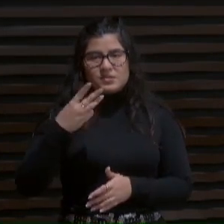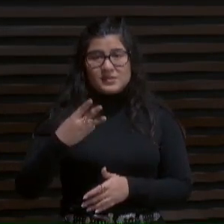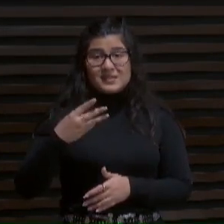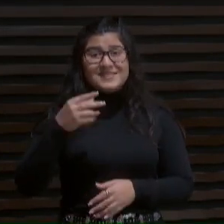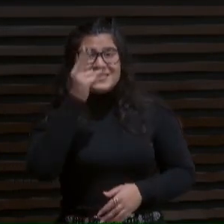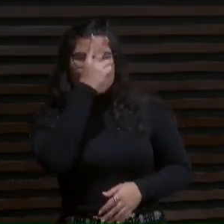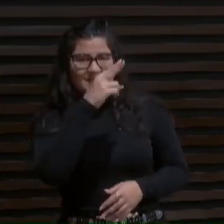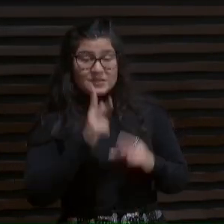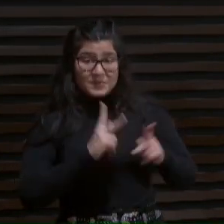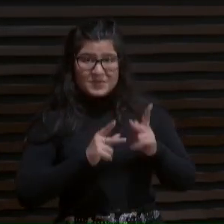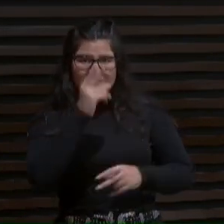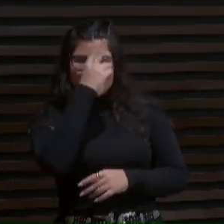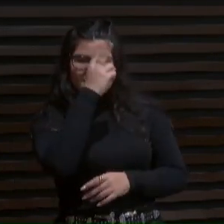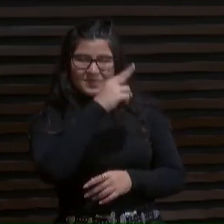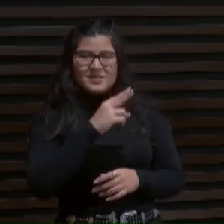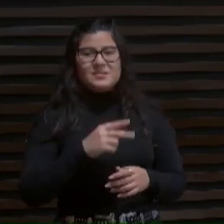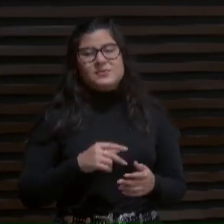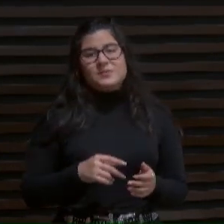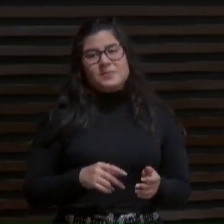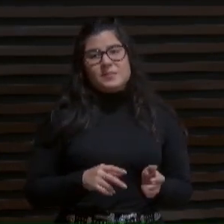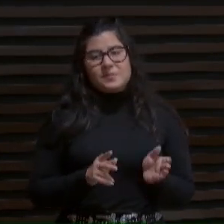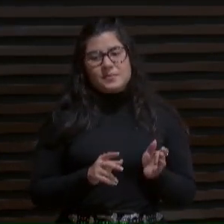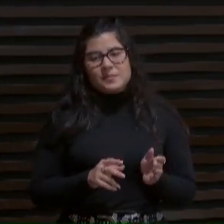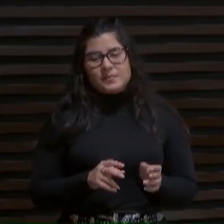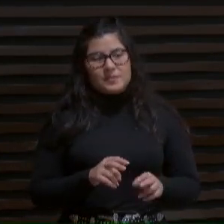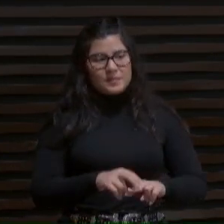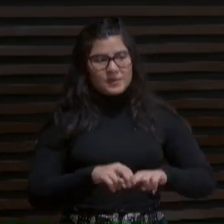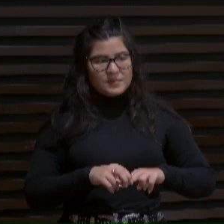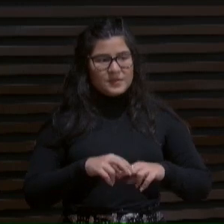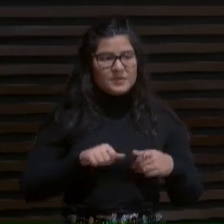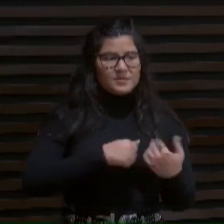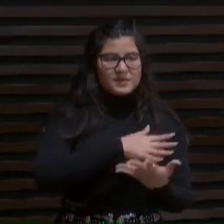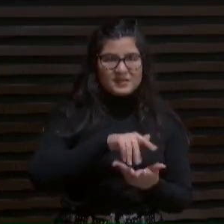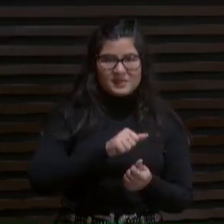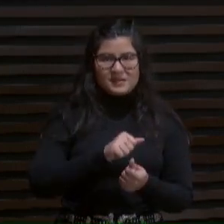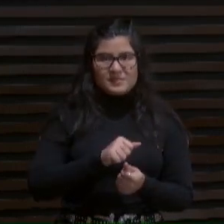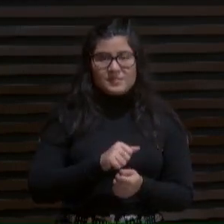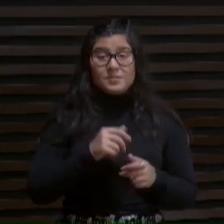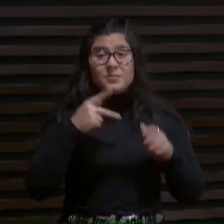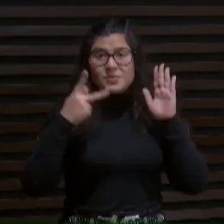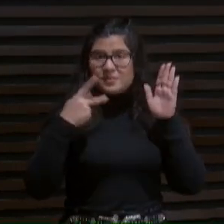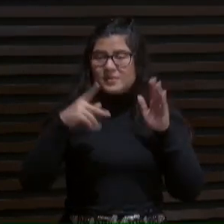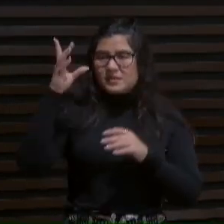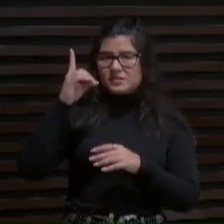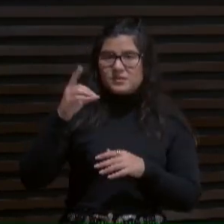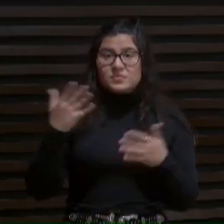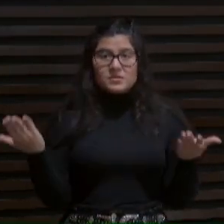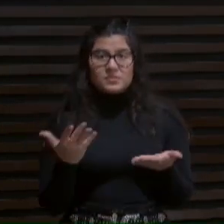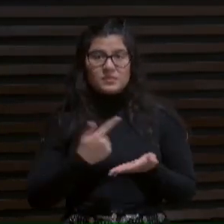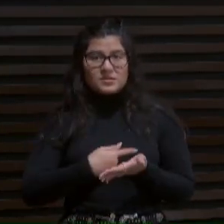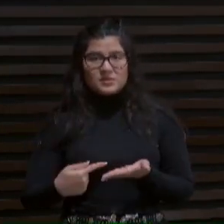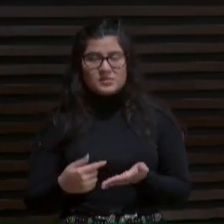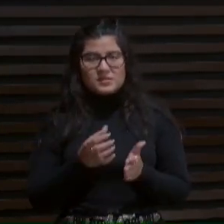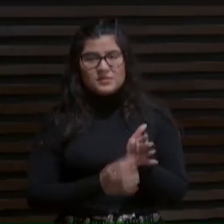do papel da terra e das promessas de Deus na vida deles. Vamos então para Gênesis 23 e procurar